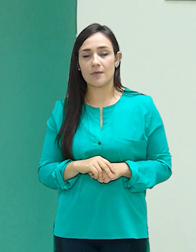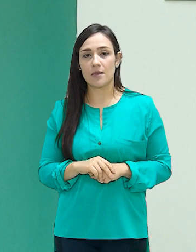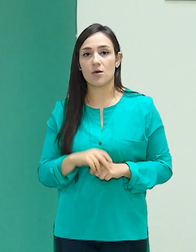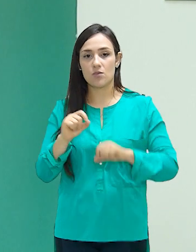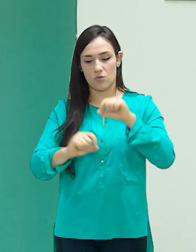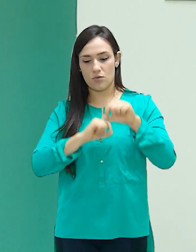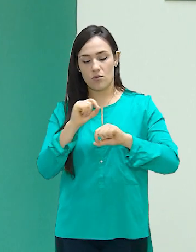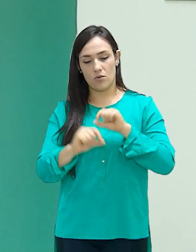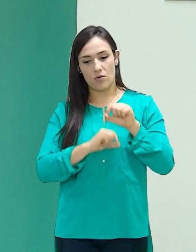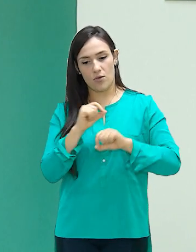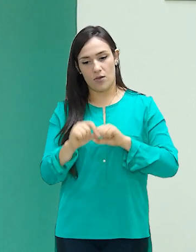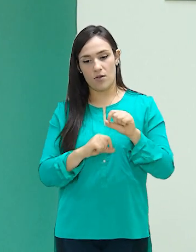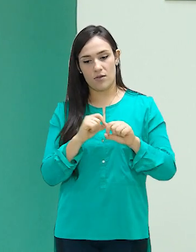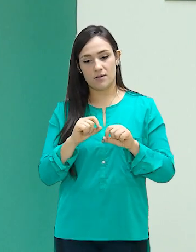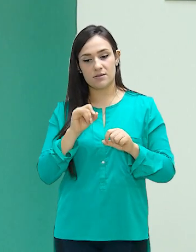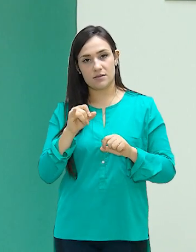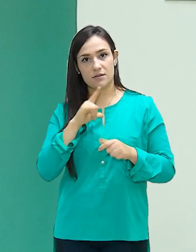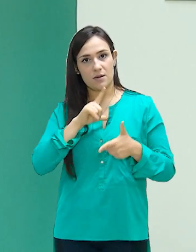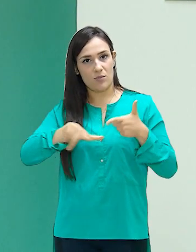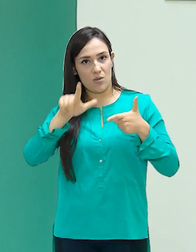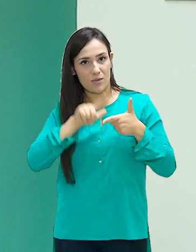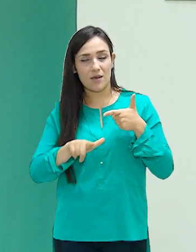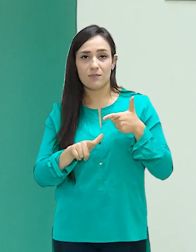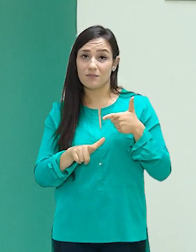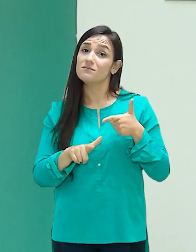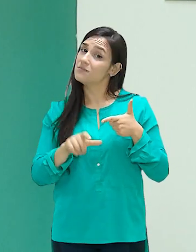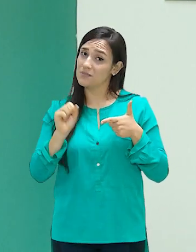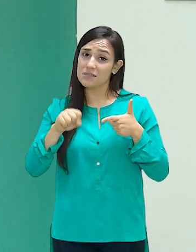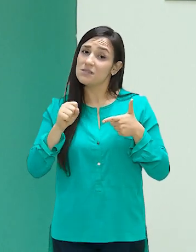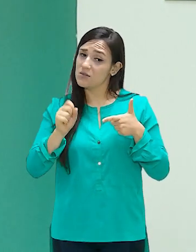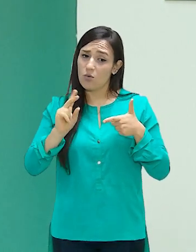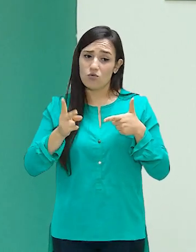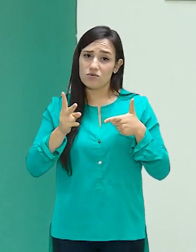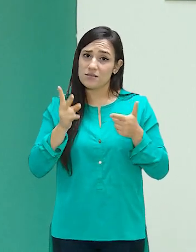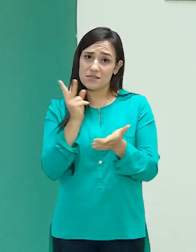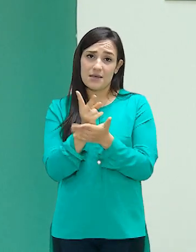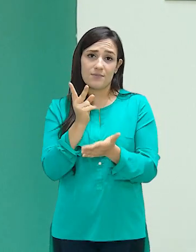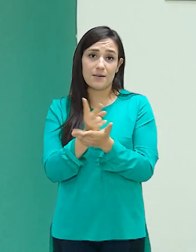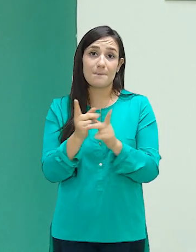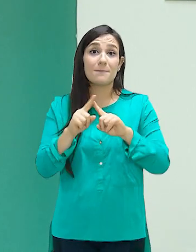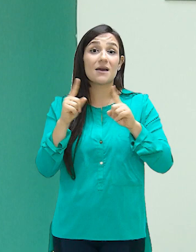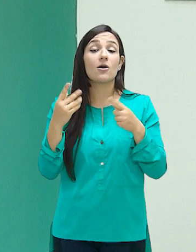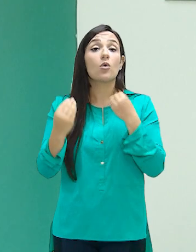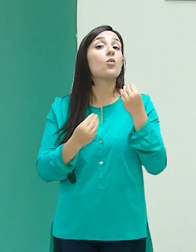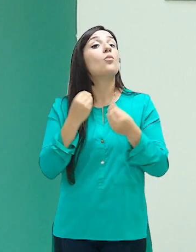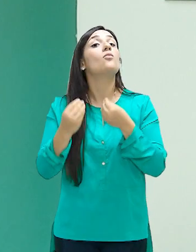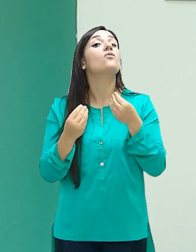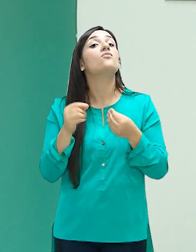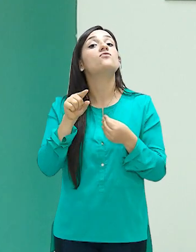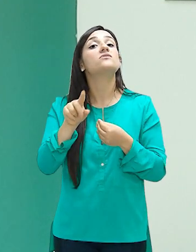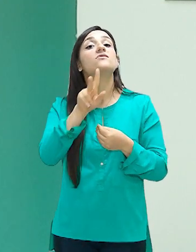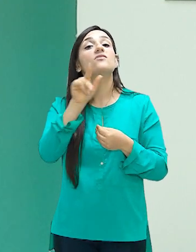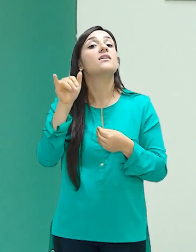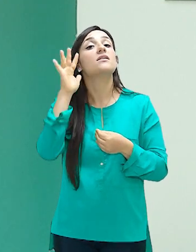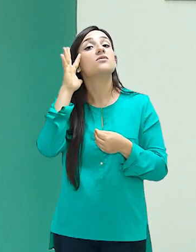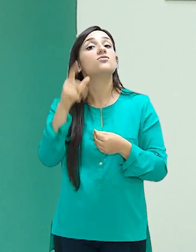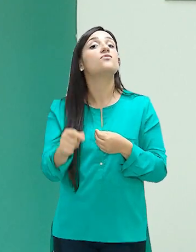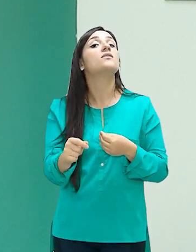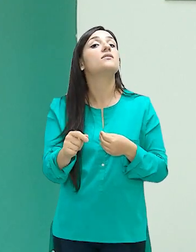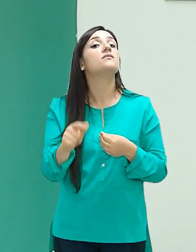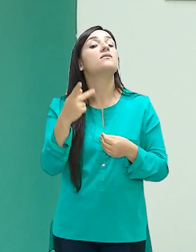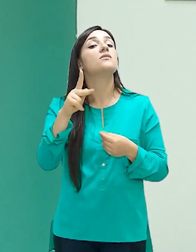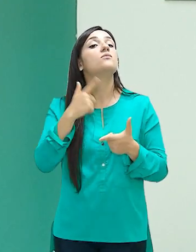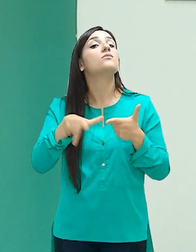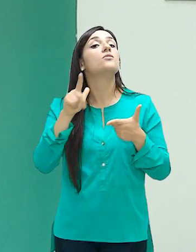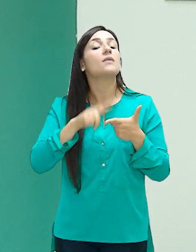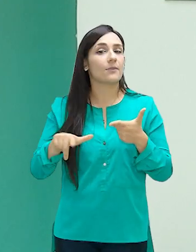conflito, ele sempre vai existir. A gente só precisa saber de que forma que a gente vai lidar com